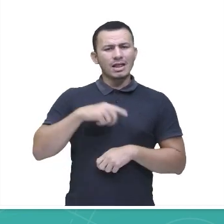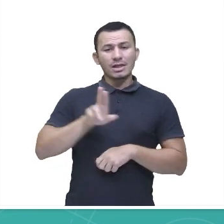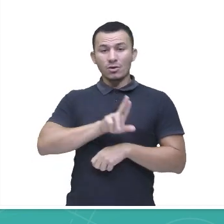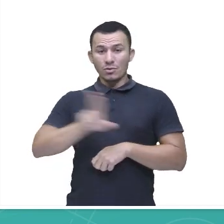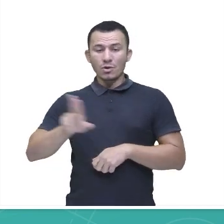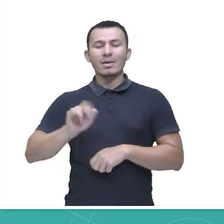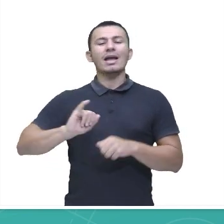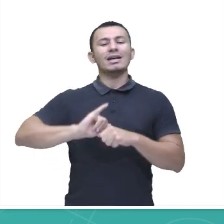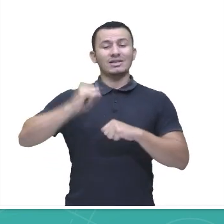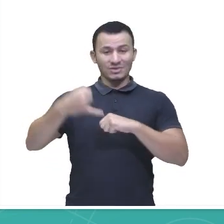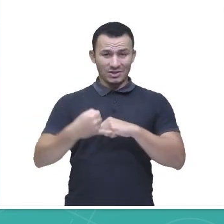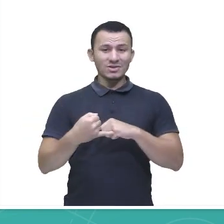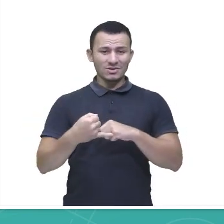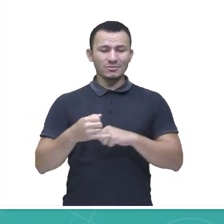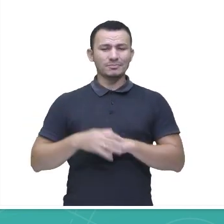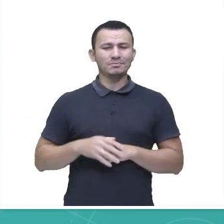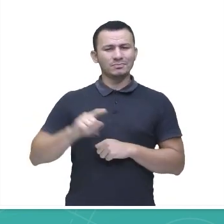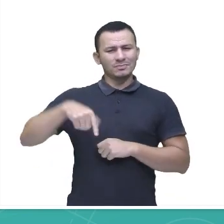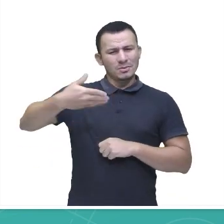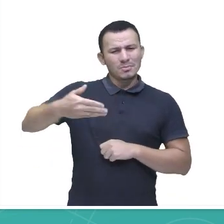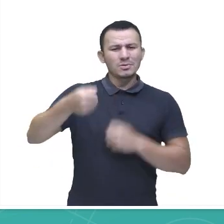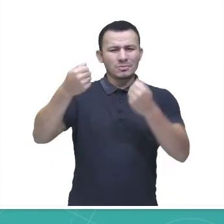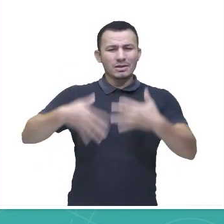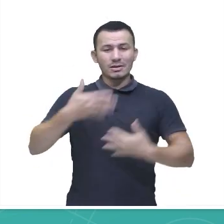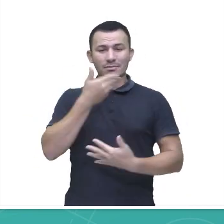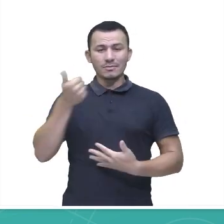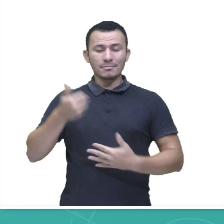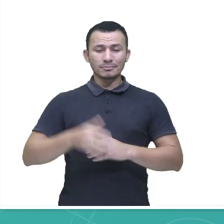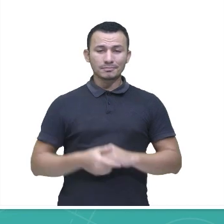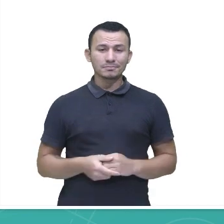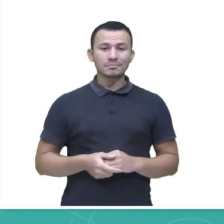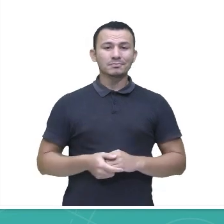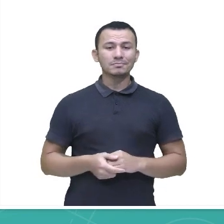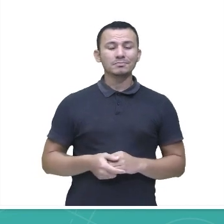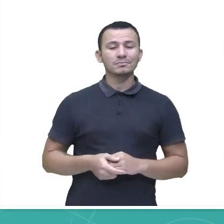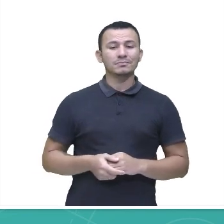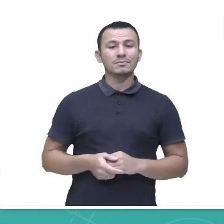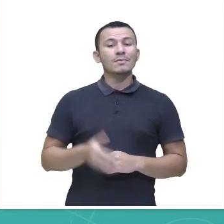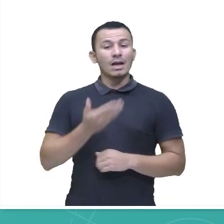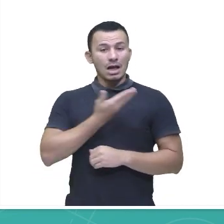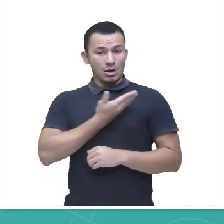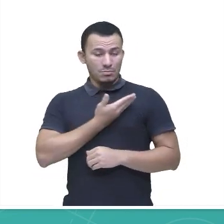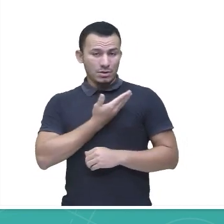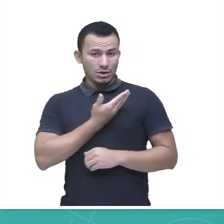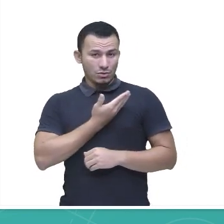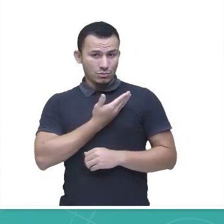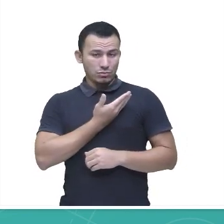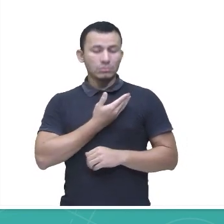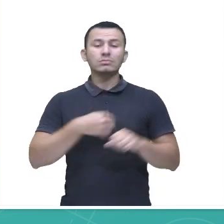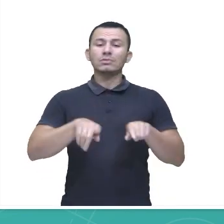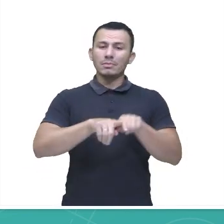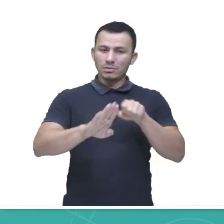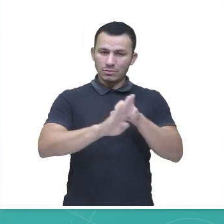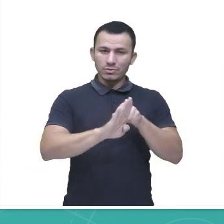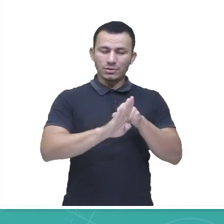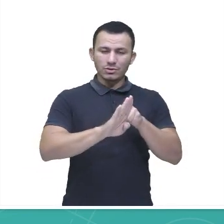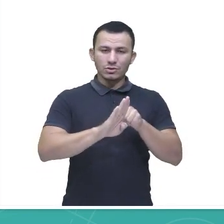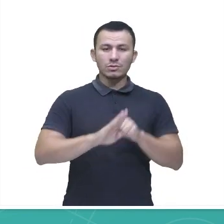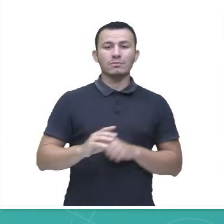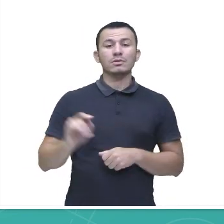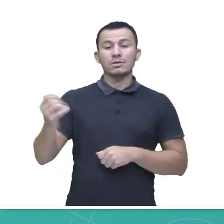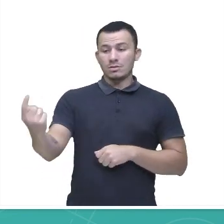os adjetivos. Vamos ver mais adiante. Amigo ou adverso. Amigo, substantivo.